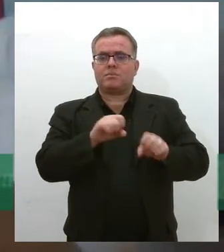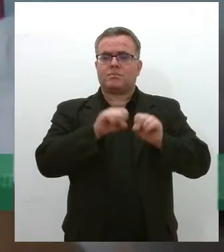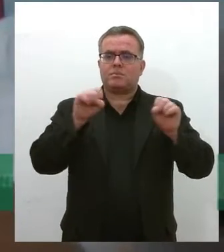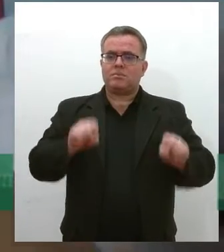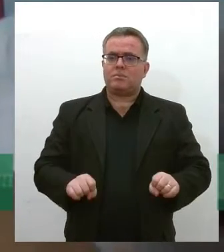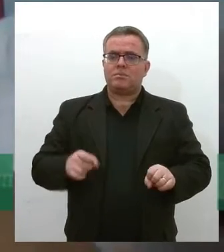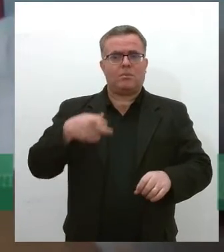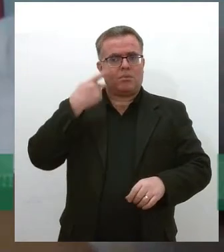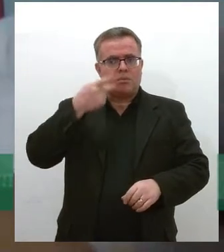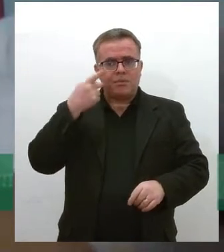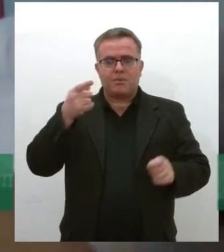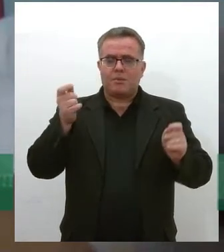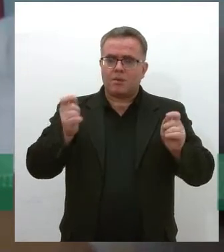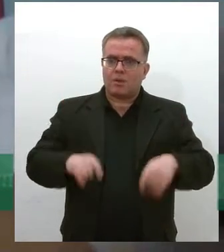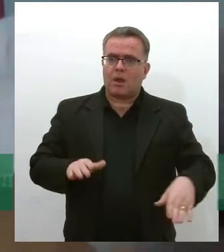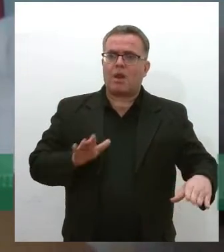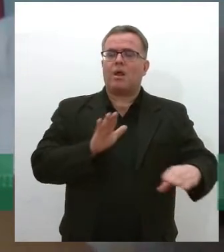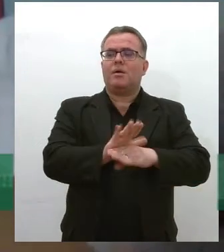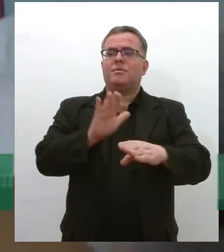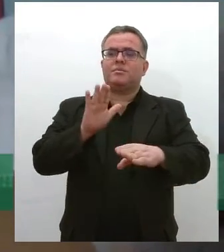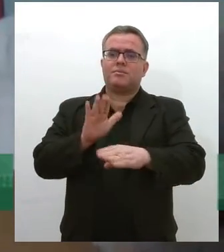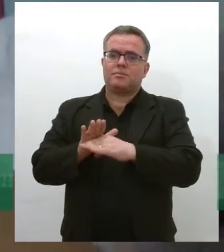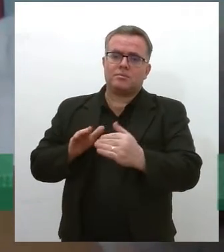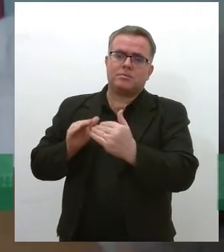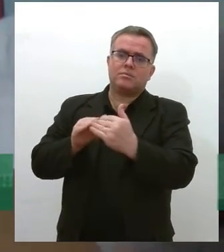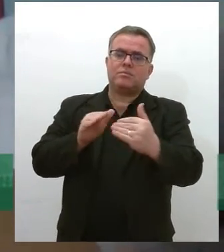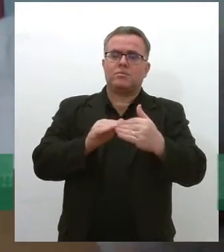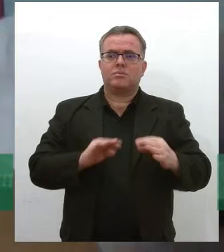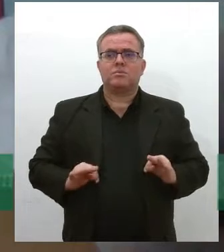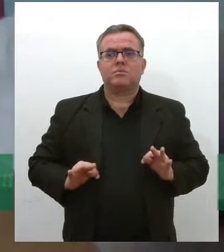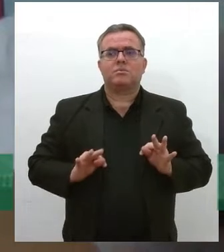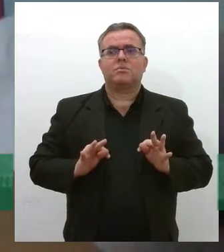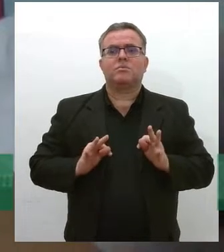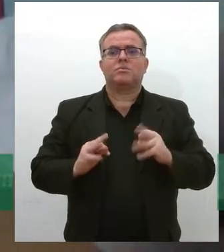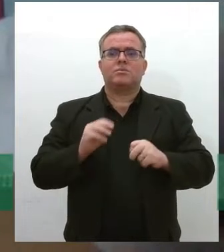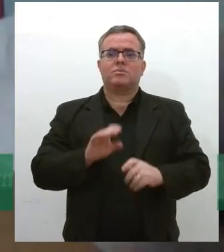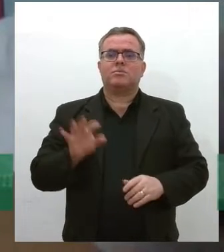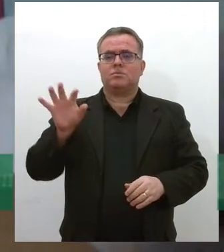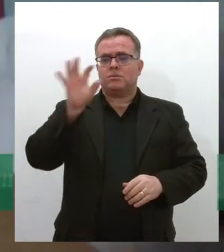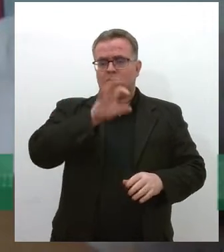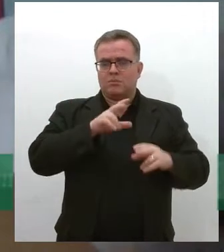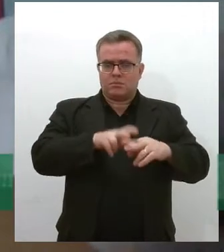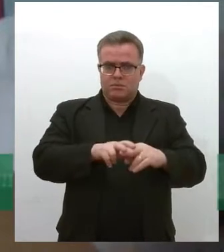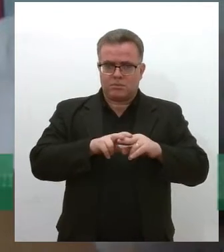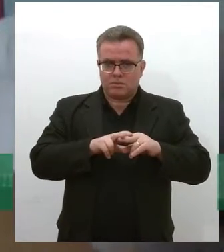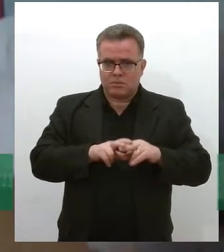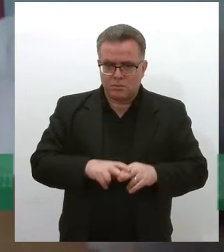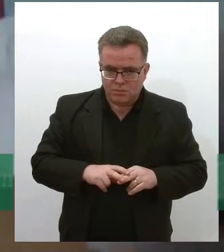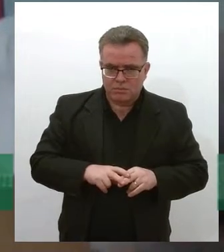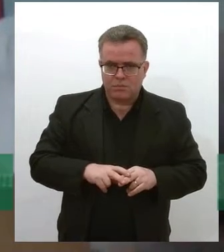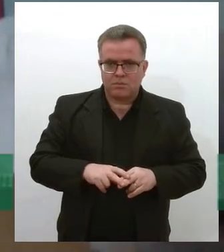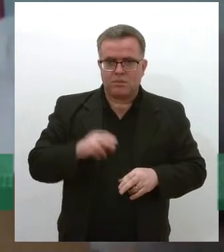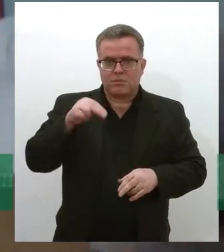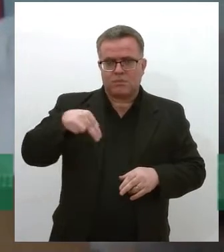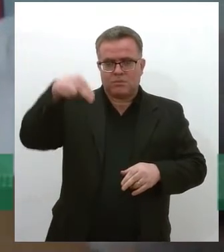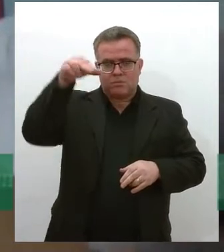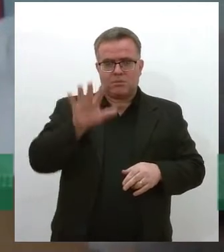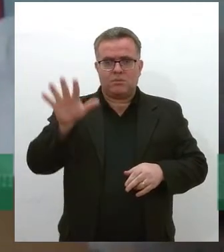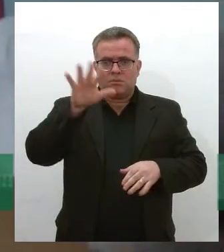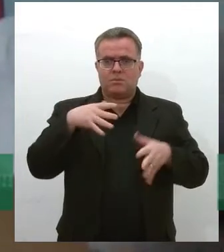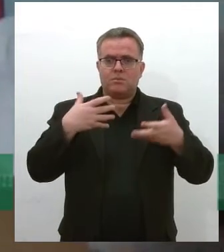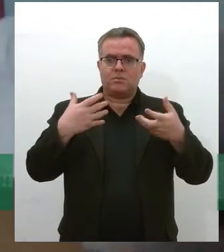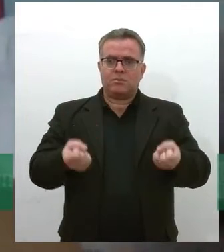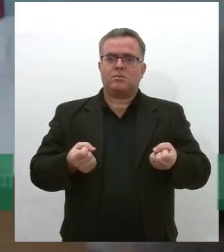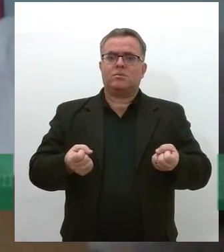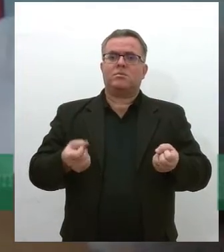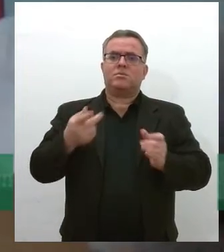sim, satisfazer as necessidades das outras capitanias. Por isso que as capitanias do Norte, elas aderem muito rapidamente ao projeto das